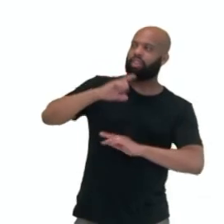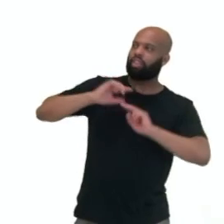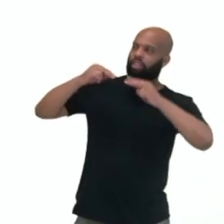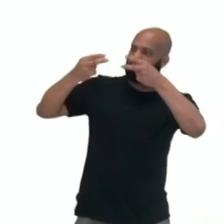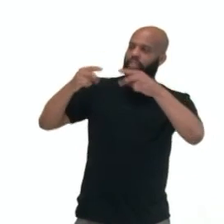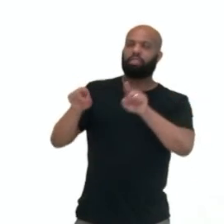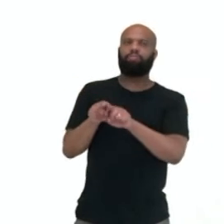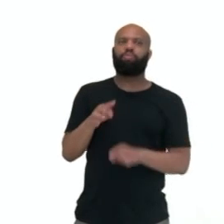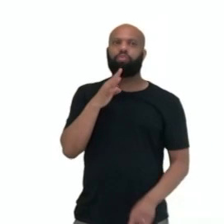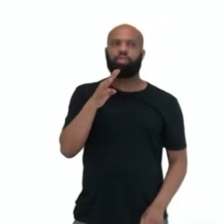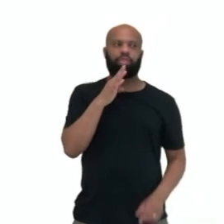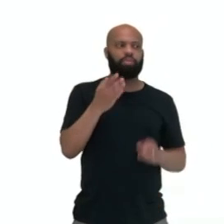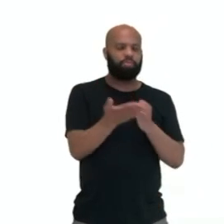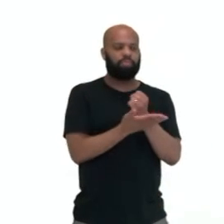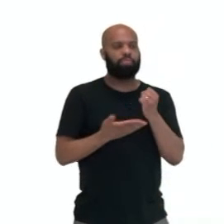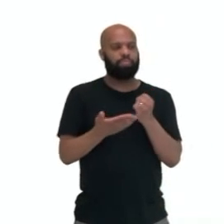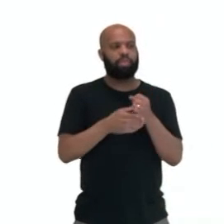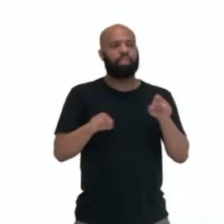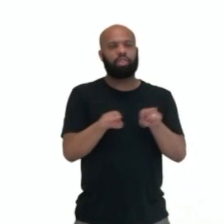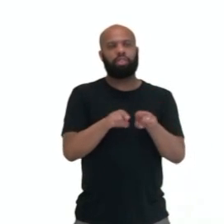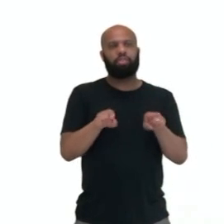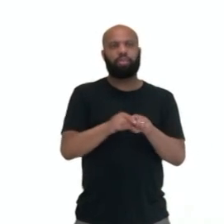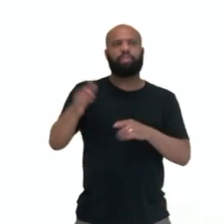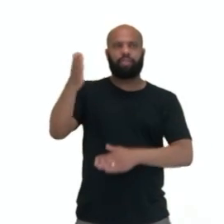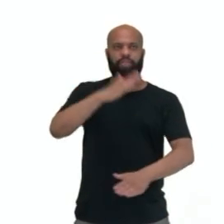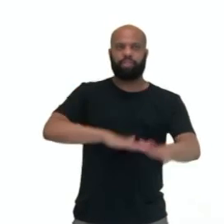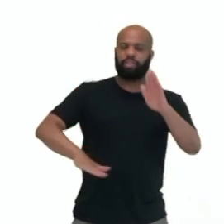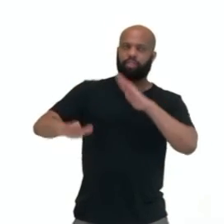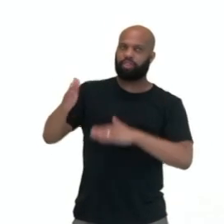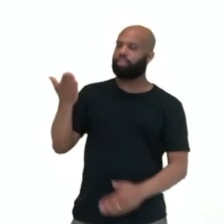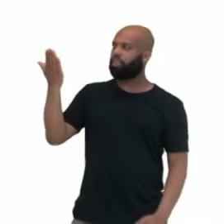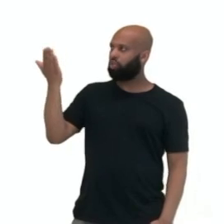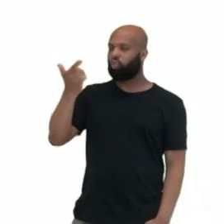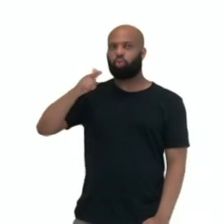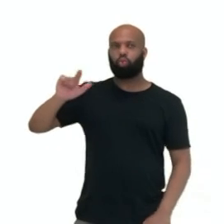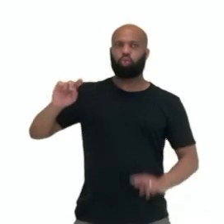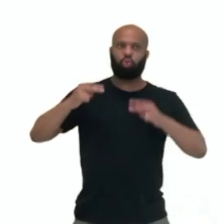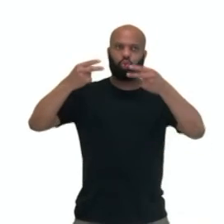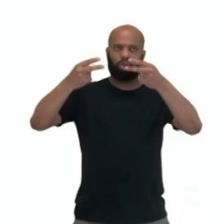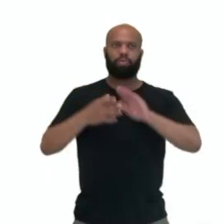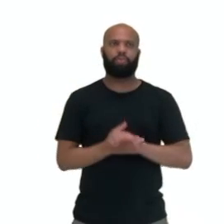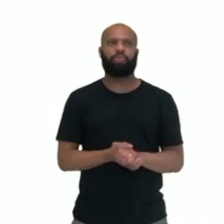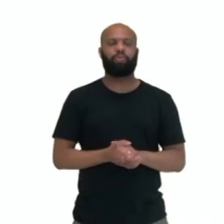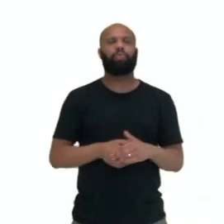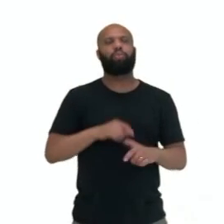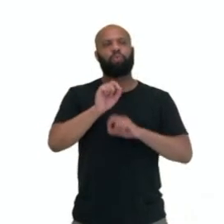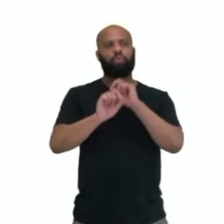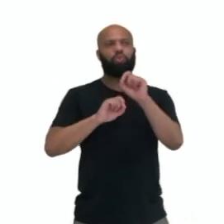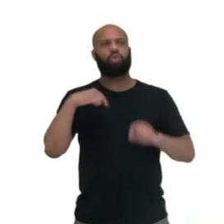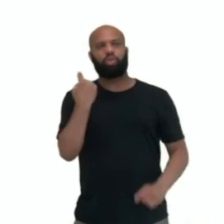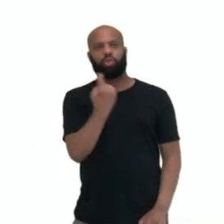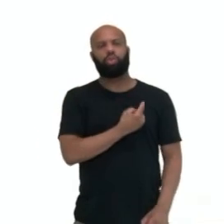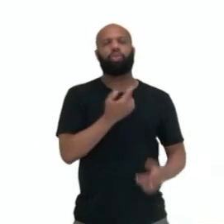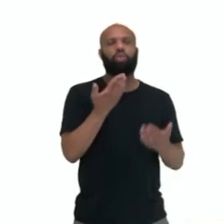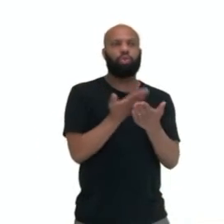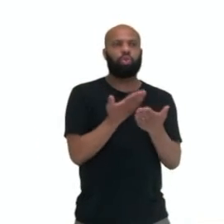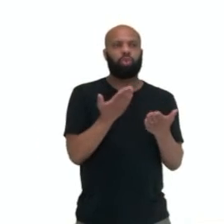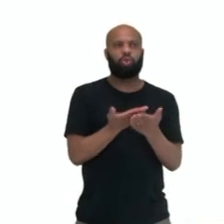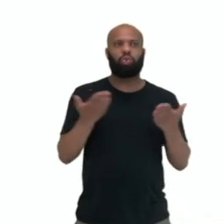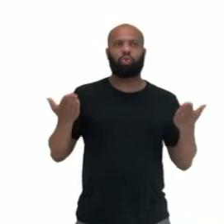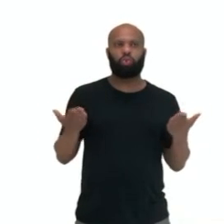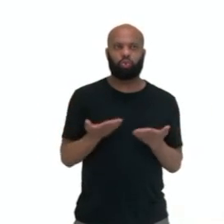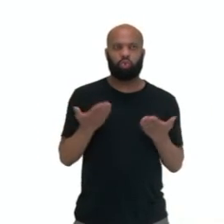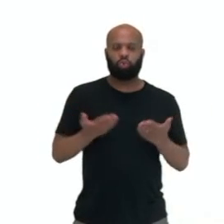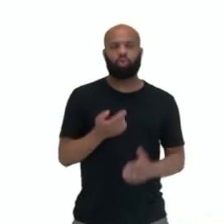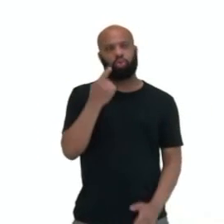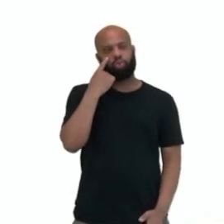pouquinho dos fundamentos também do Karatê, um outro link aqui embaixo. E o que nós estudamos nessa nossa aula de